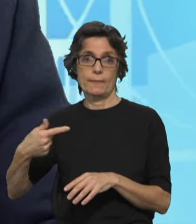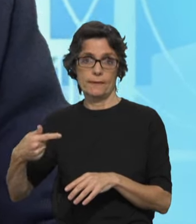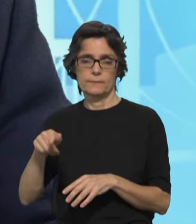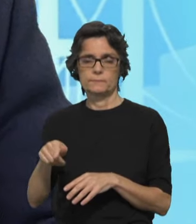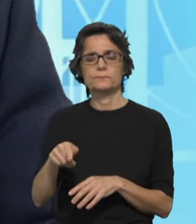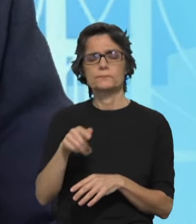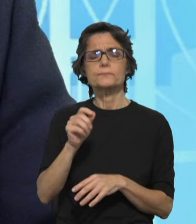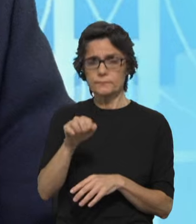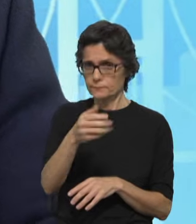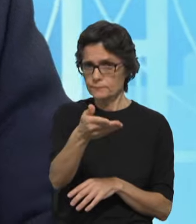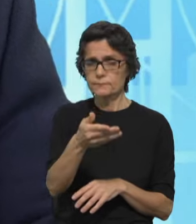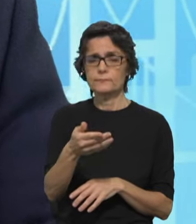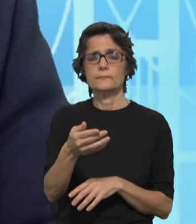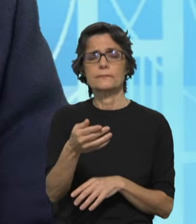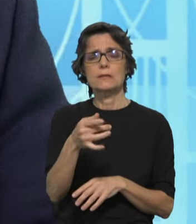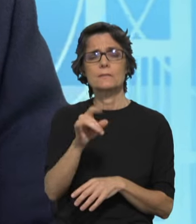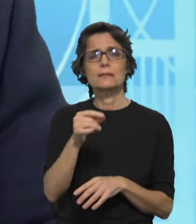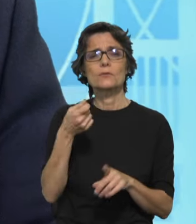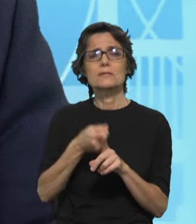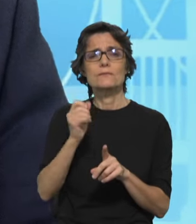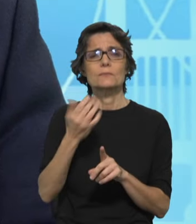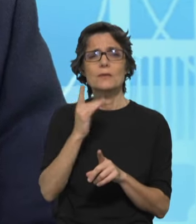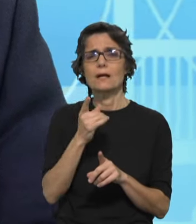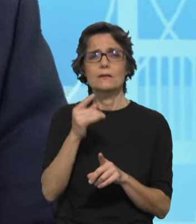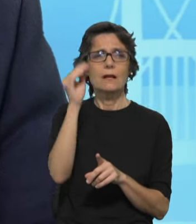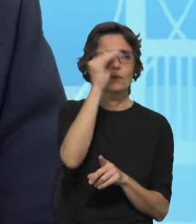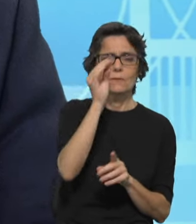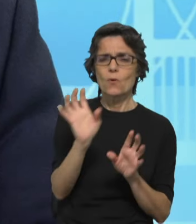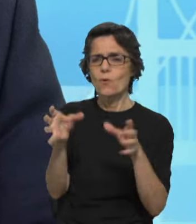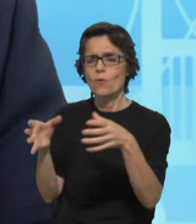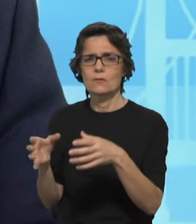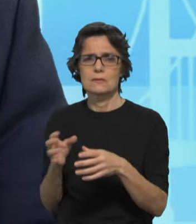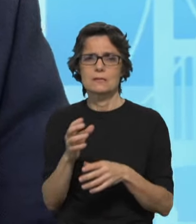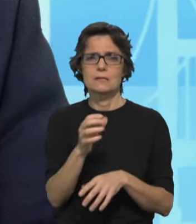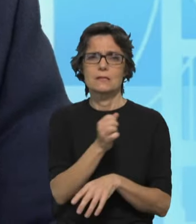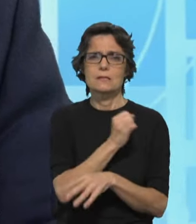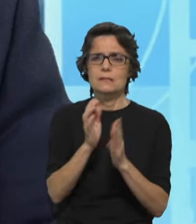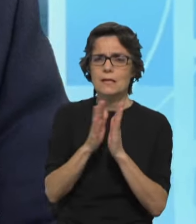tentarmos conseguir nas comunidades, nas dioceses, através dos vários serviços,